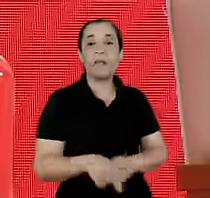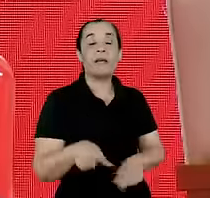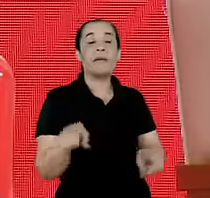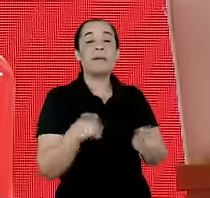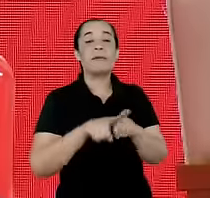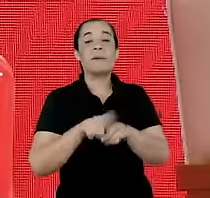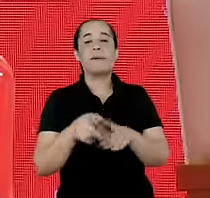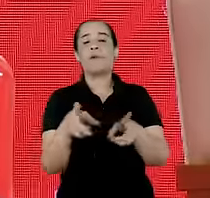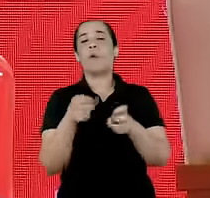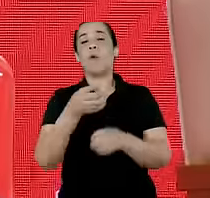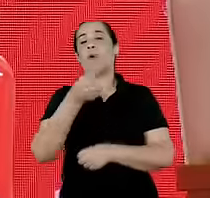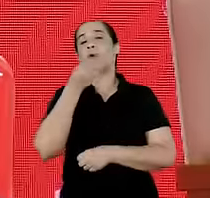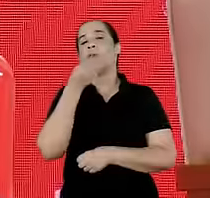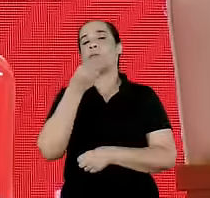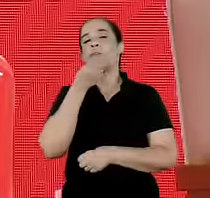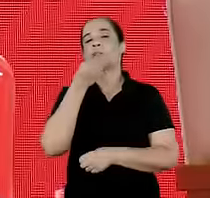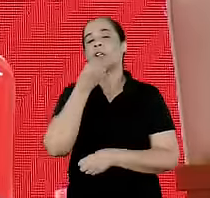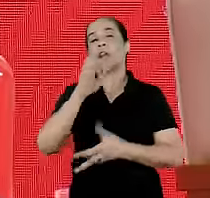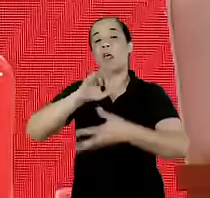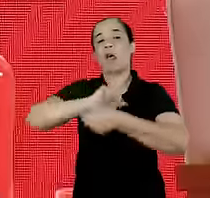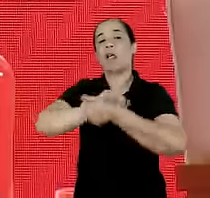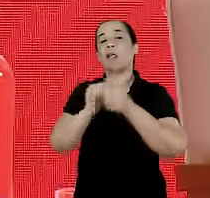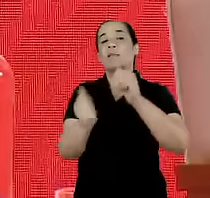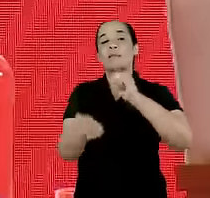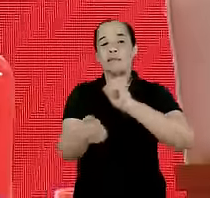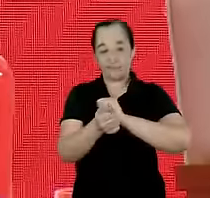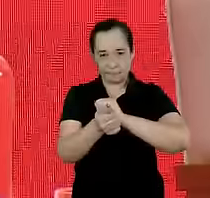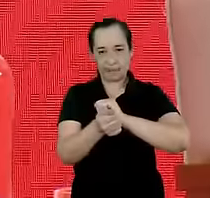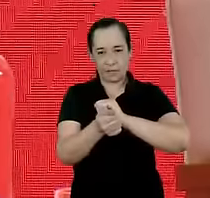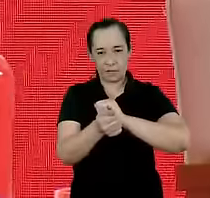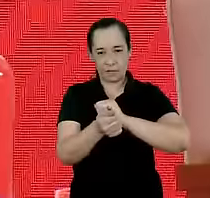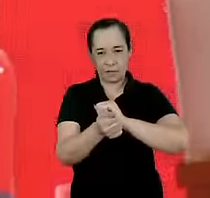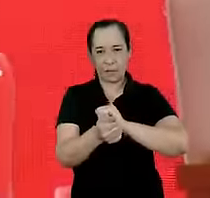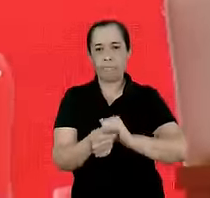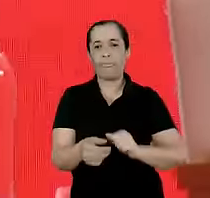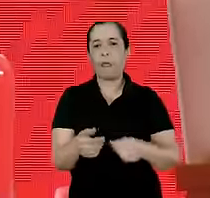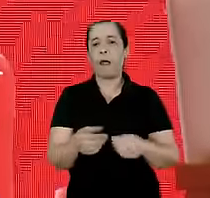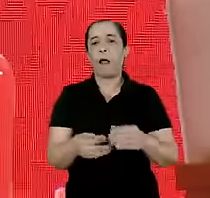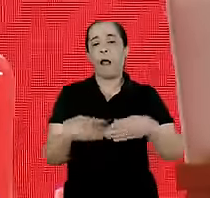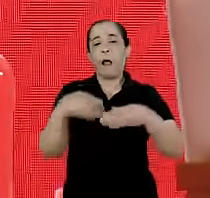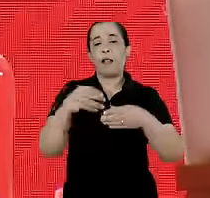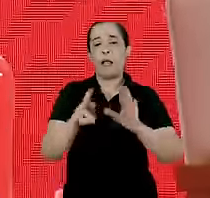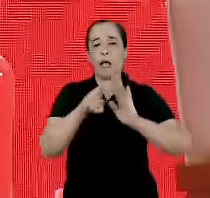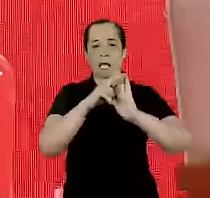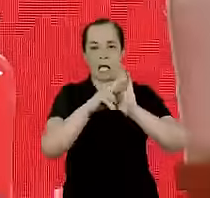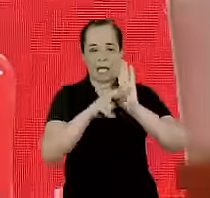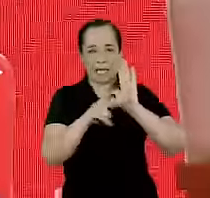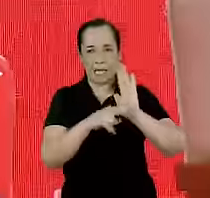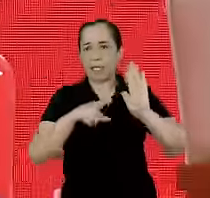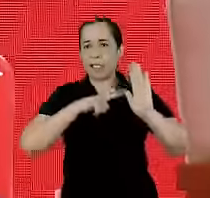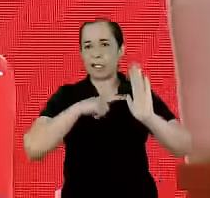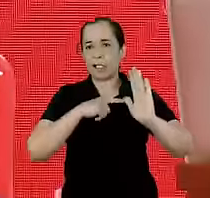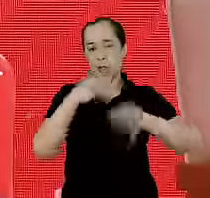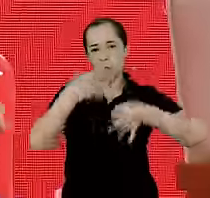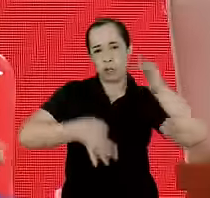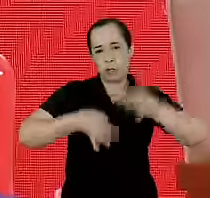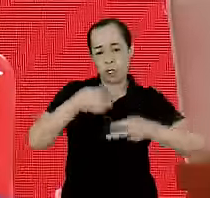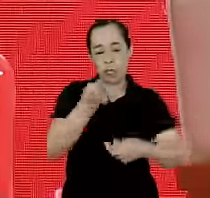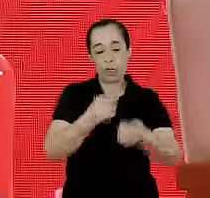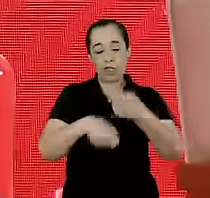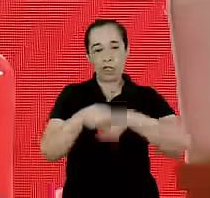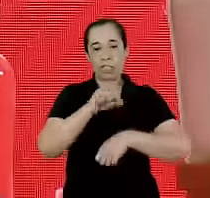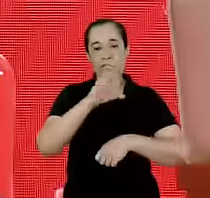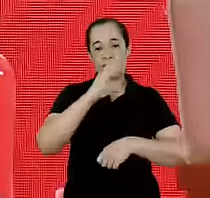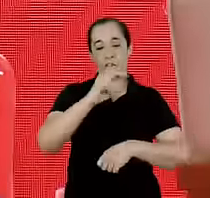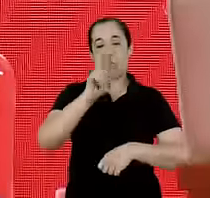de fazer uma adequação para consolidar dentro da regra a jurisprudência administrativa da cvm e o que a gente tem